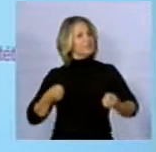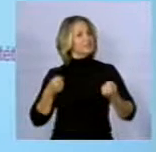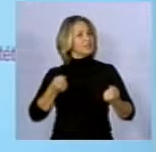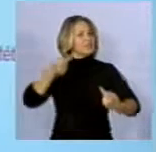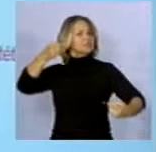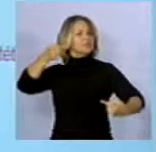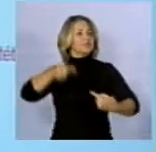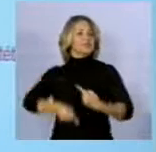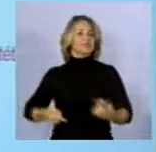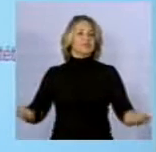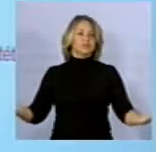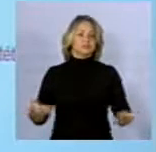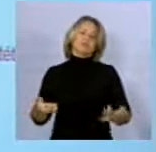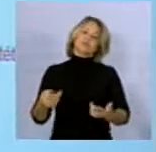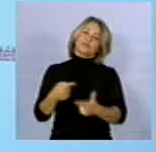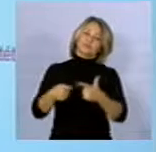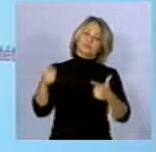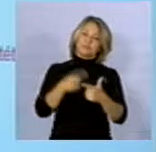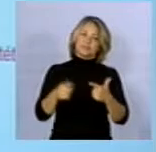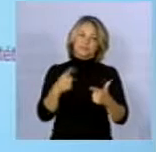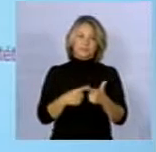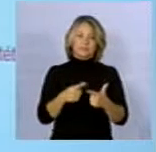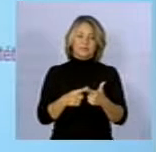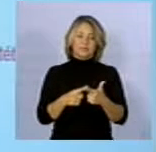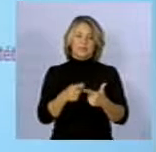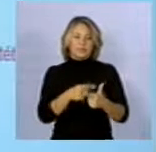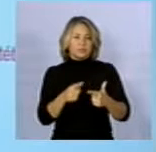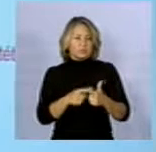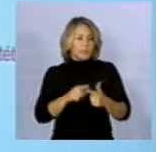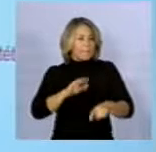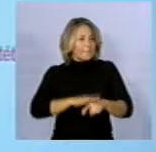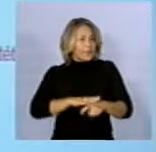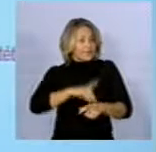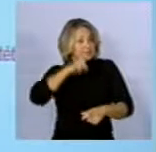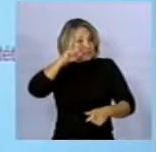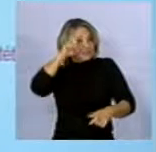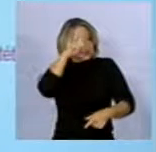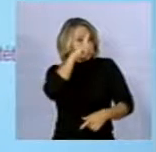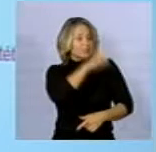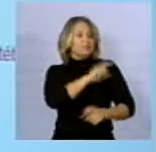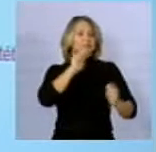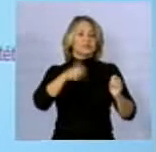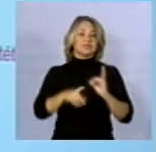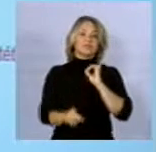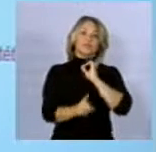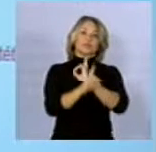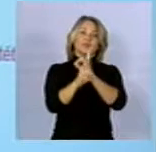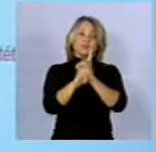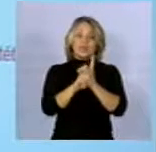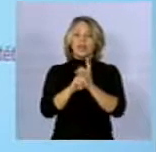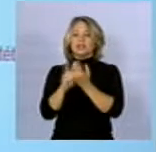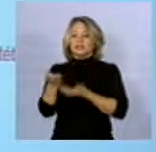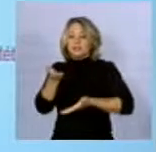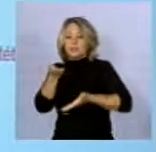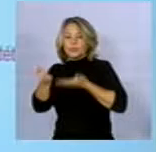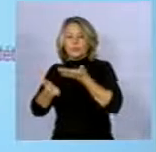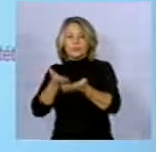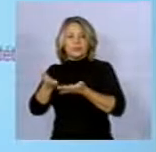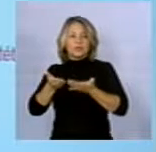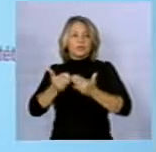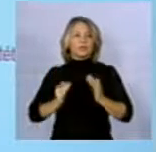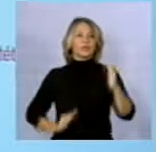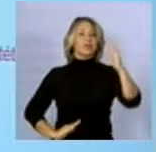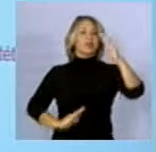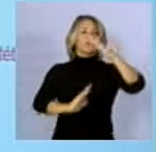esses efeitos. Os efeitos agudos podem ser gerenciados efetivamente por limites